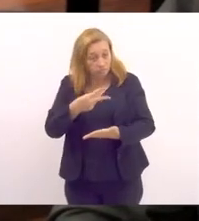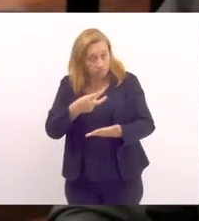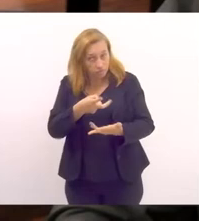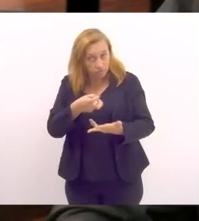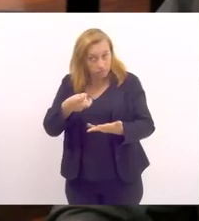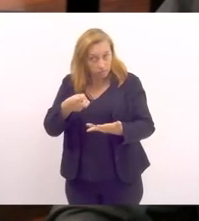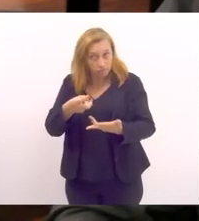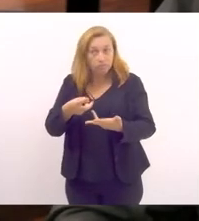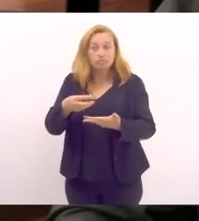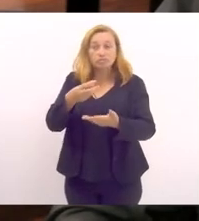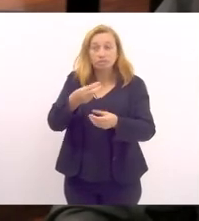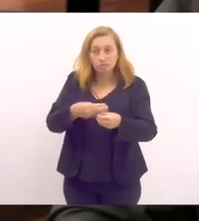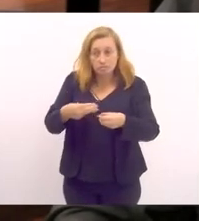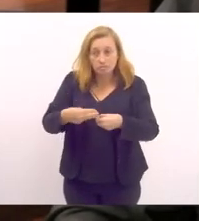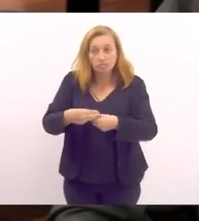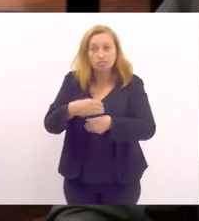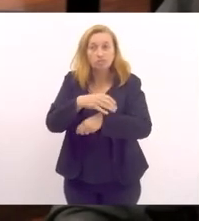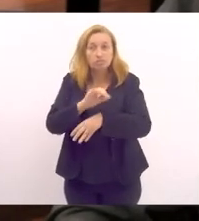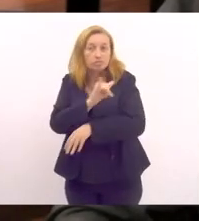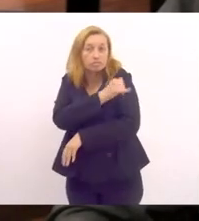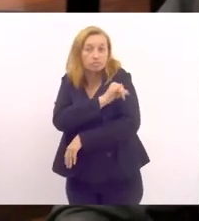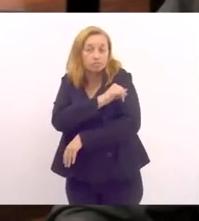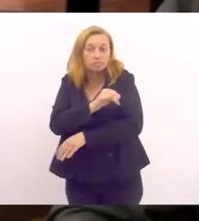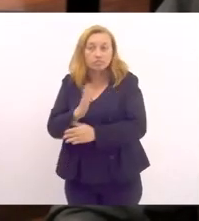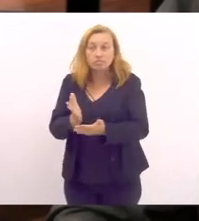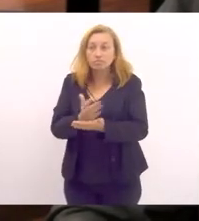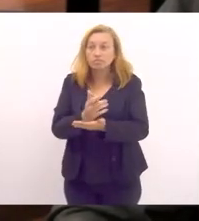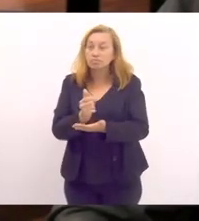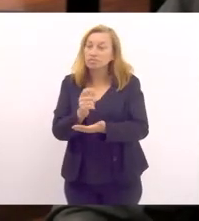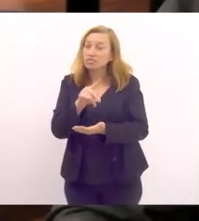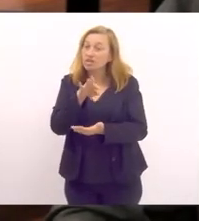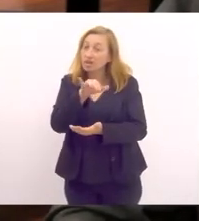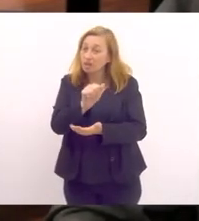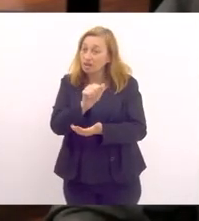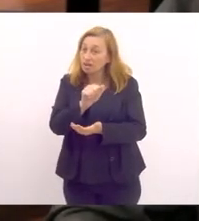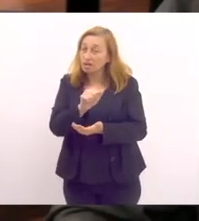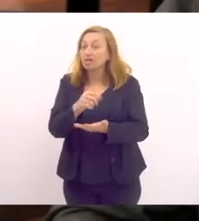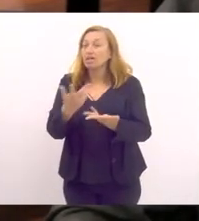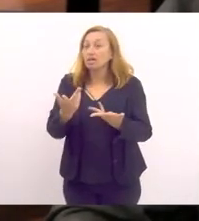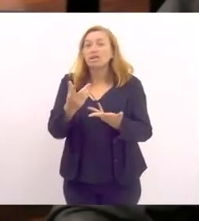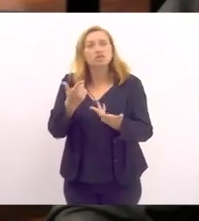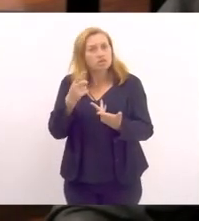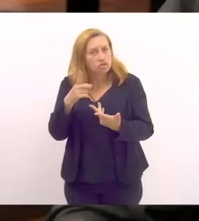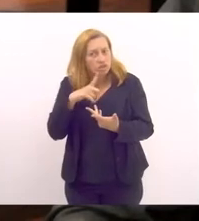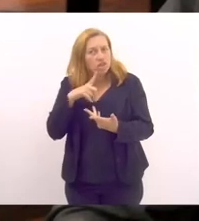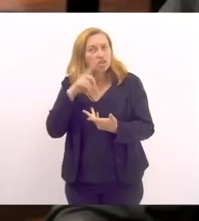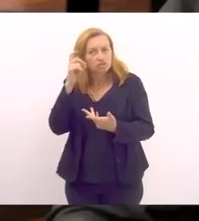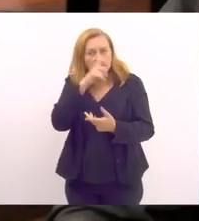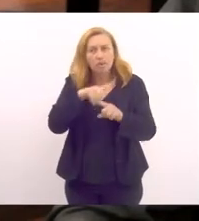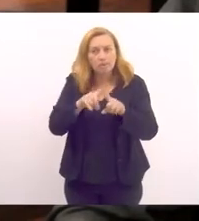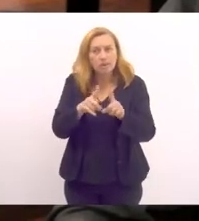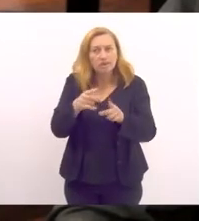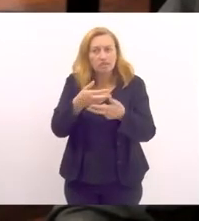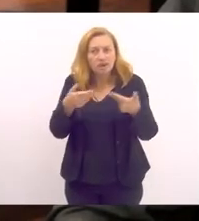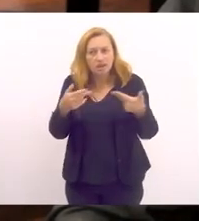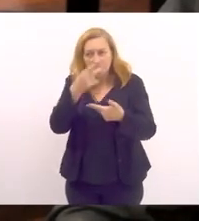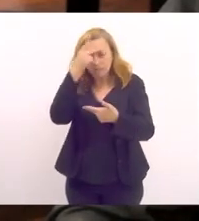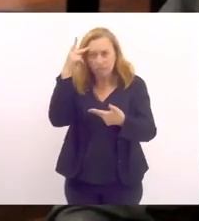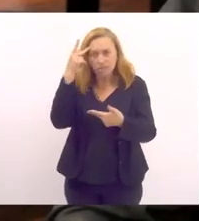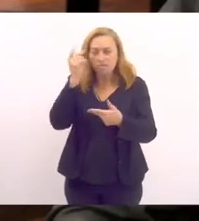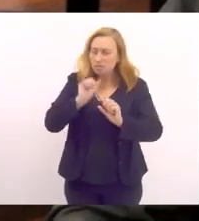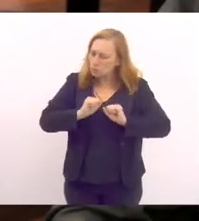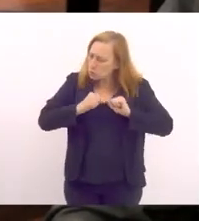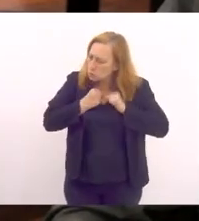dos municípios do Rio de Janeiro em relação à captação de emenda parlamentar. Então, assim, a gente tem dificuldade, mas muita gente está trabalhando, dando